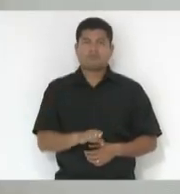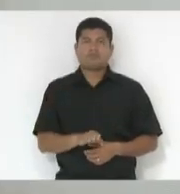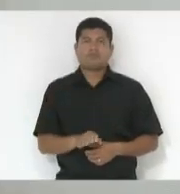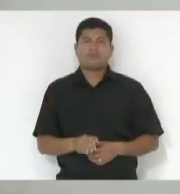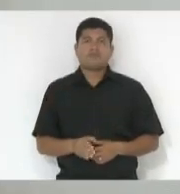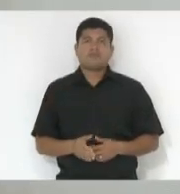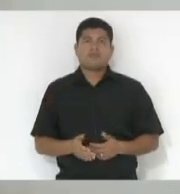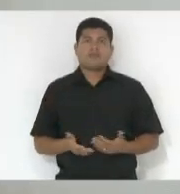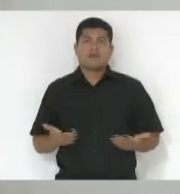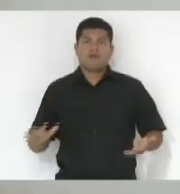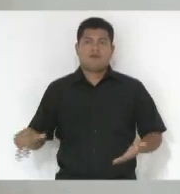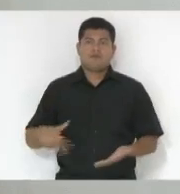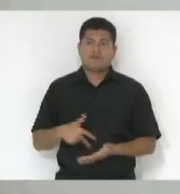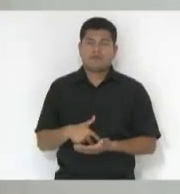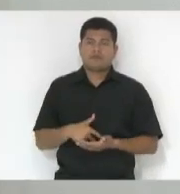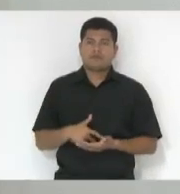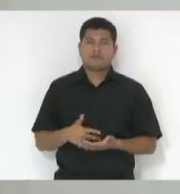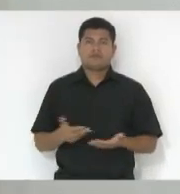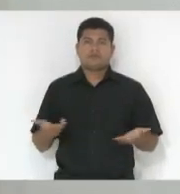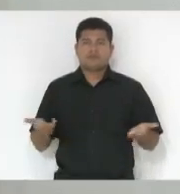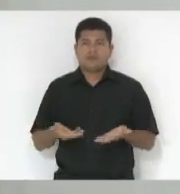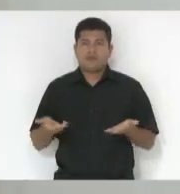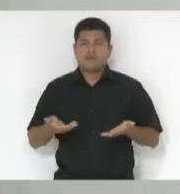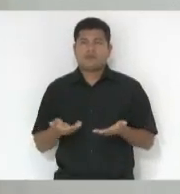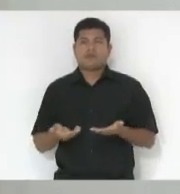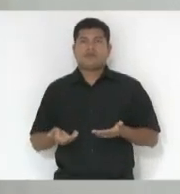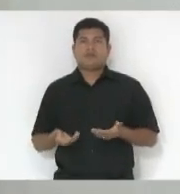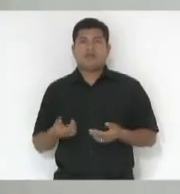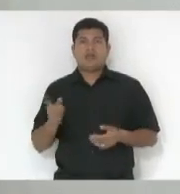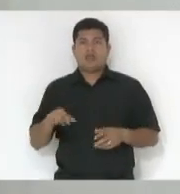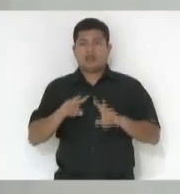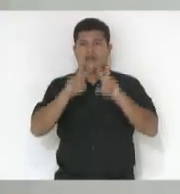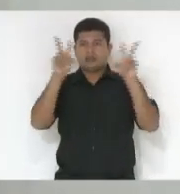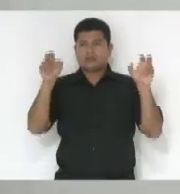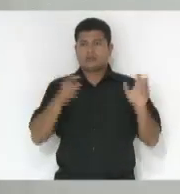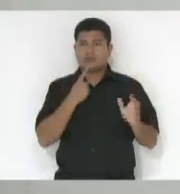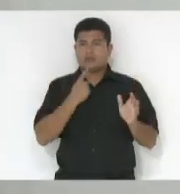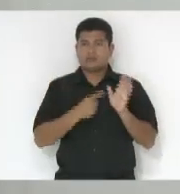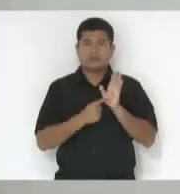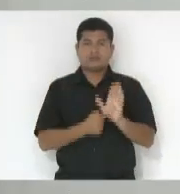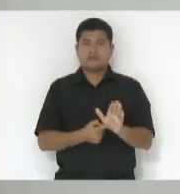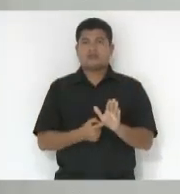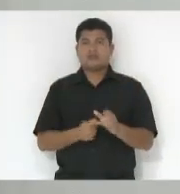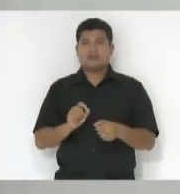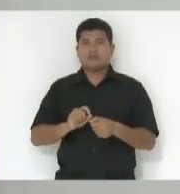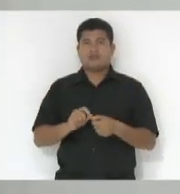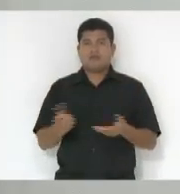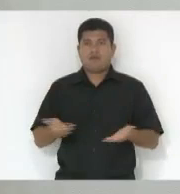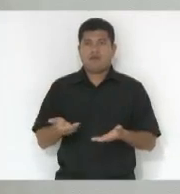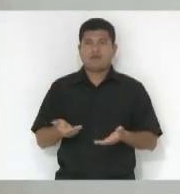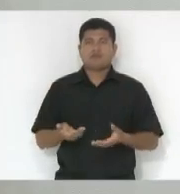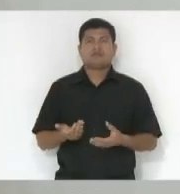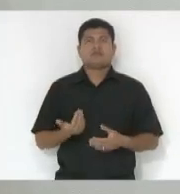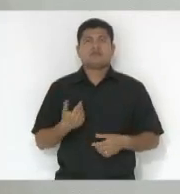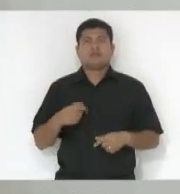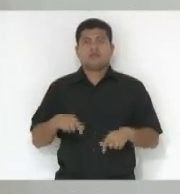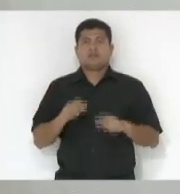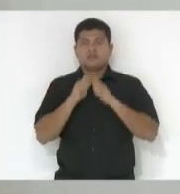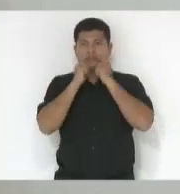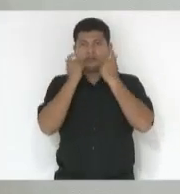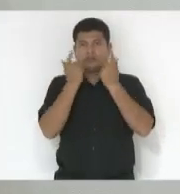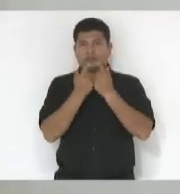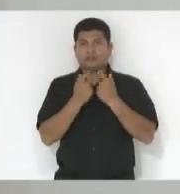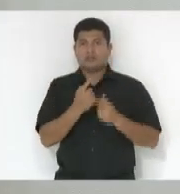O que me traz na tribuna dessa casa no dia de hoje é sobre a indicação que fiz no dia de hoje nesta casa. A indicação de